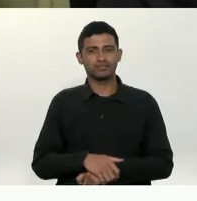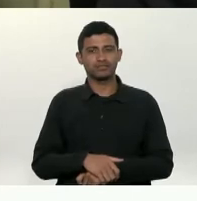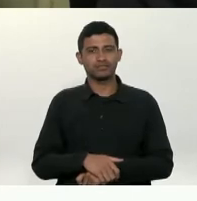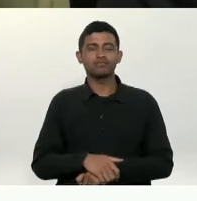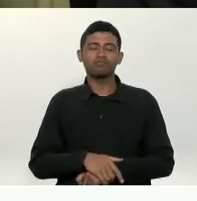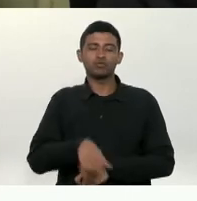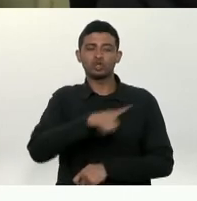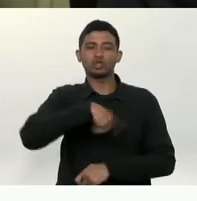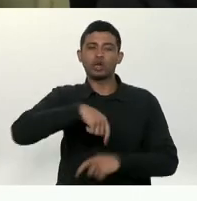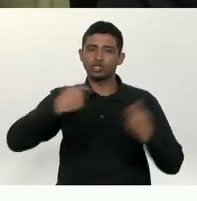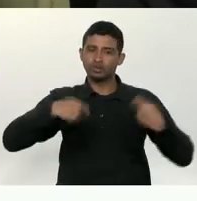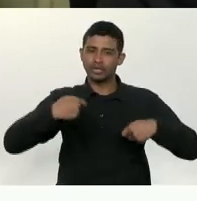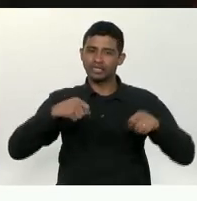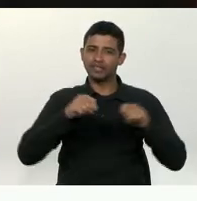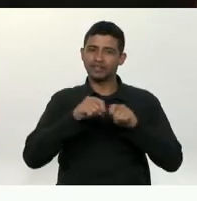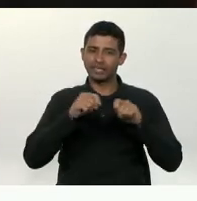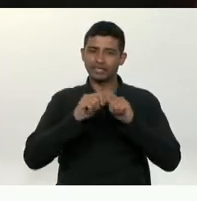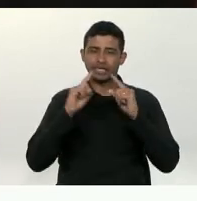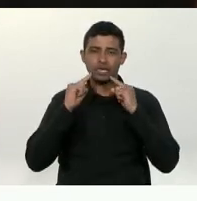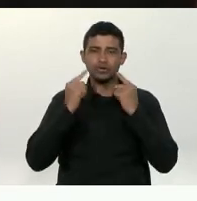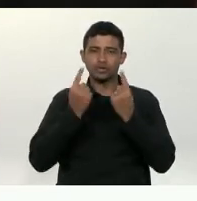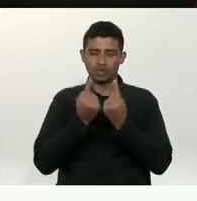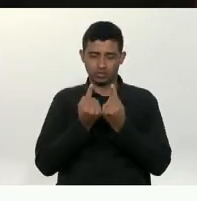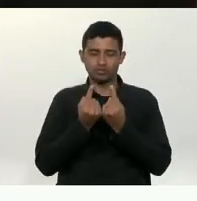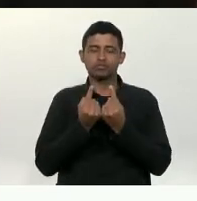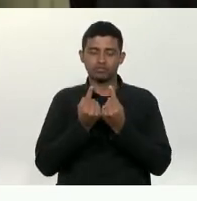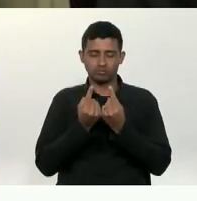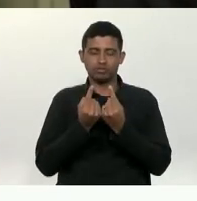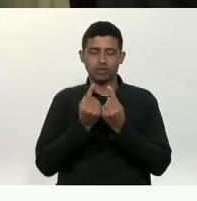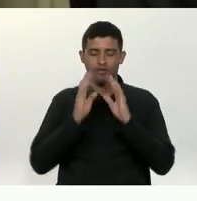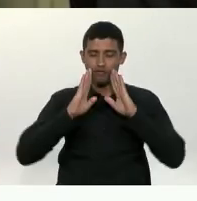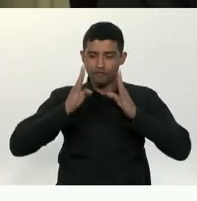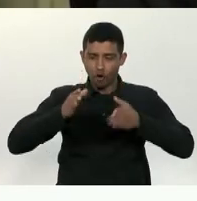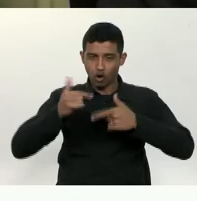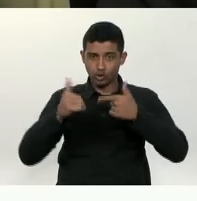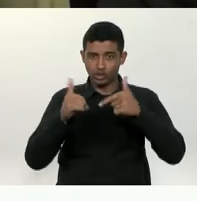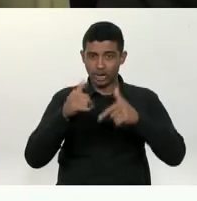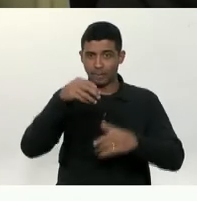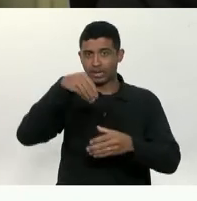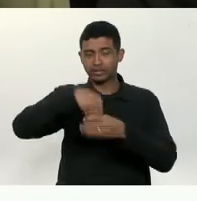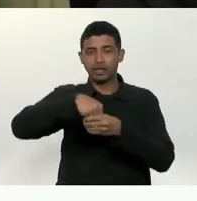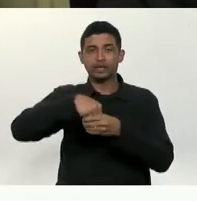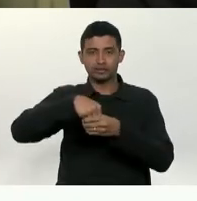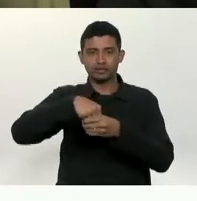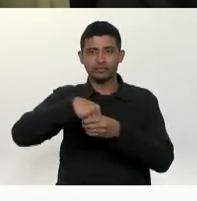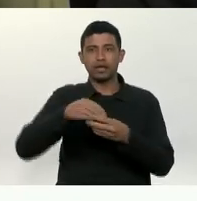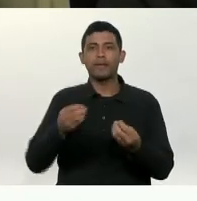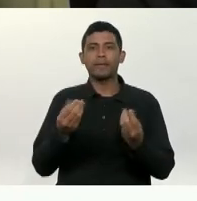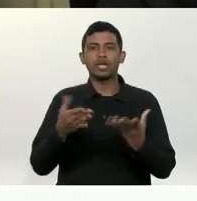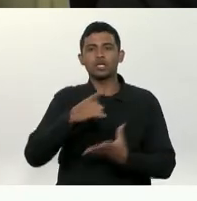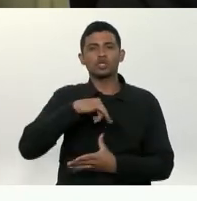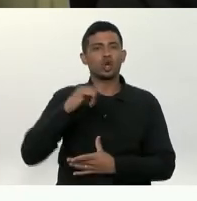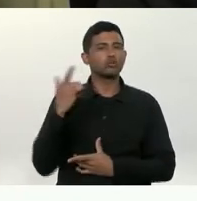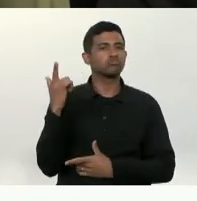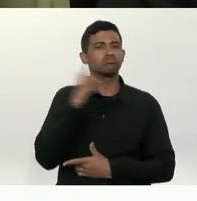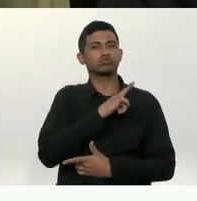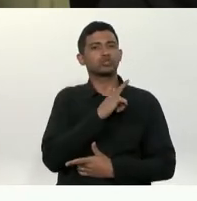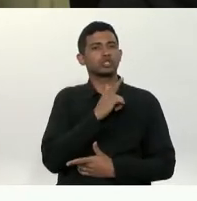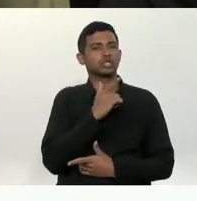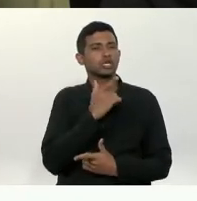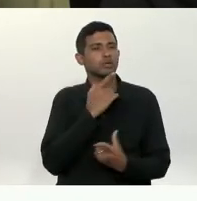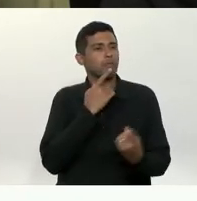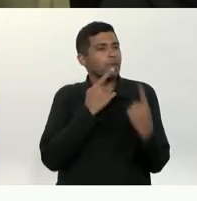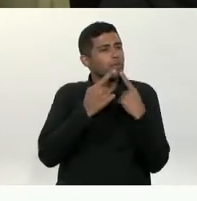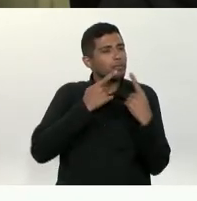precisamos agora fazer uma reunião. Ajudaria a gente. Reunião de trabalho interna para que tenhamos condição de